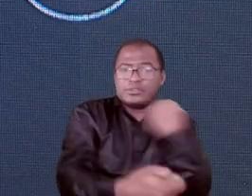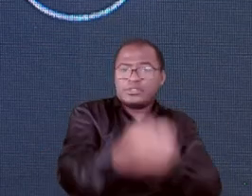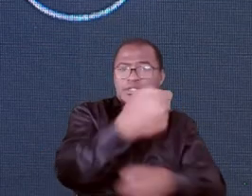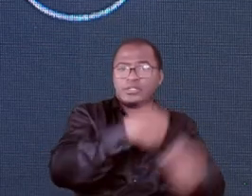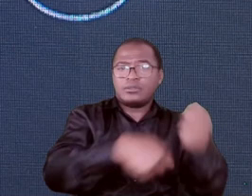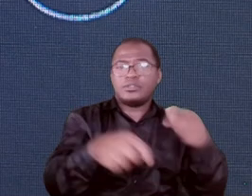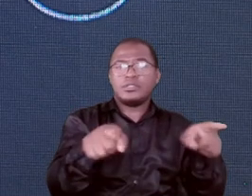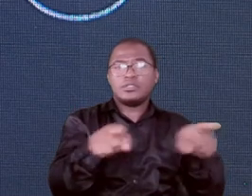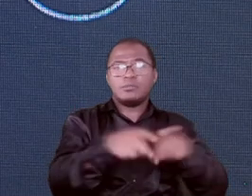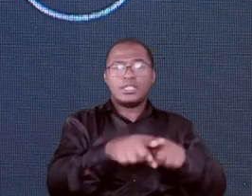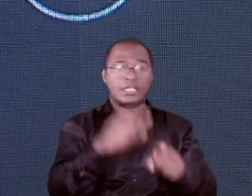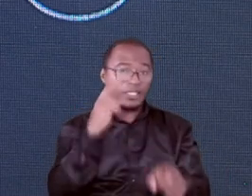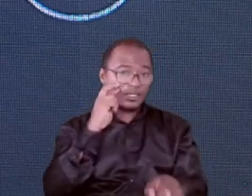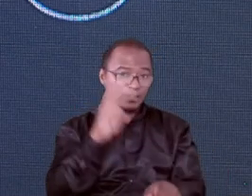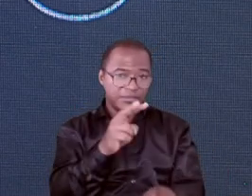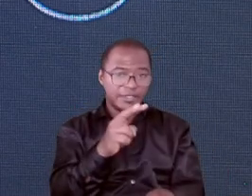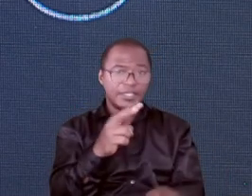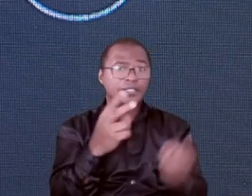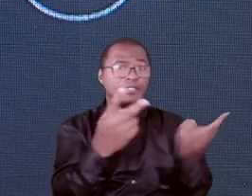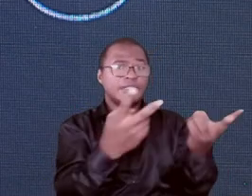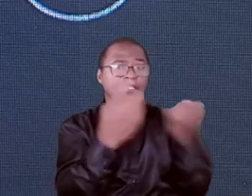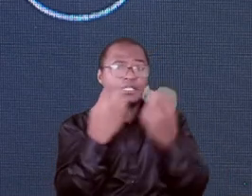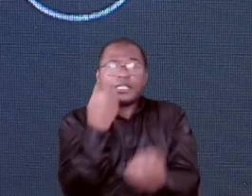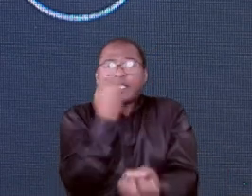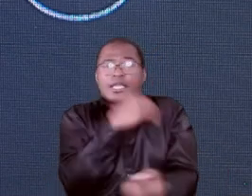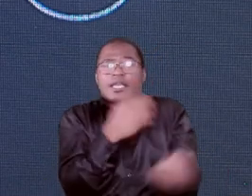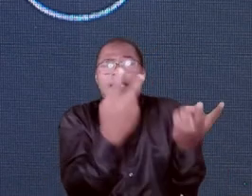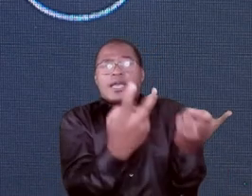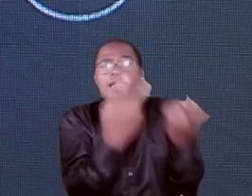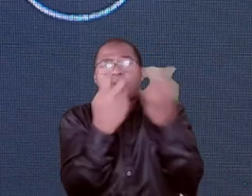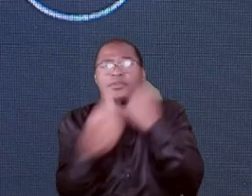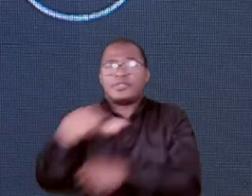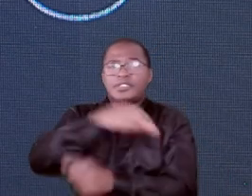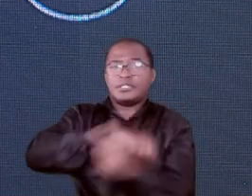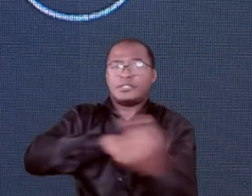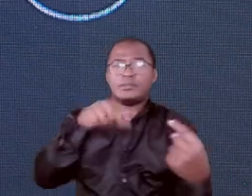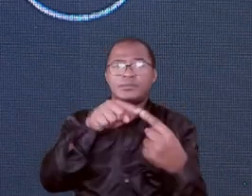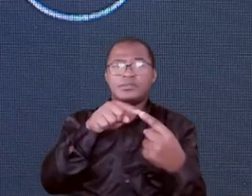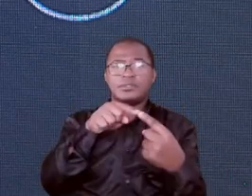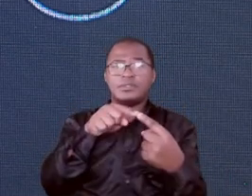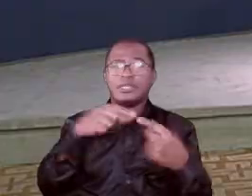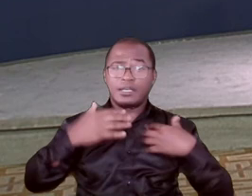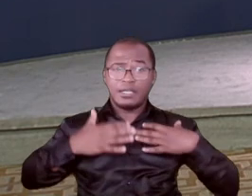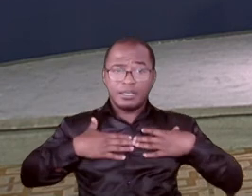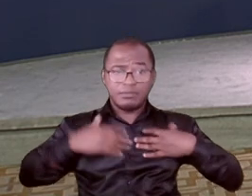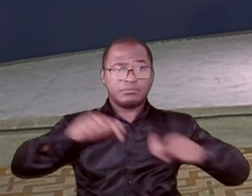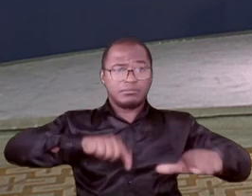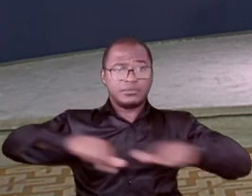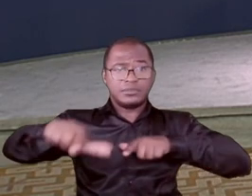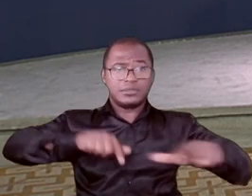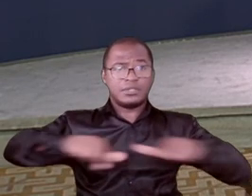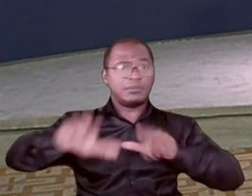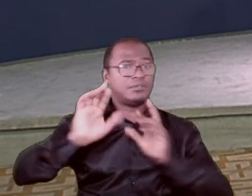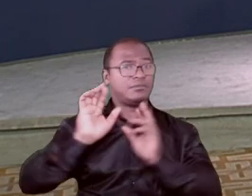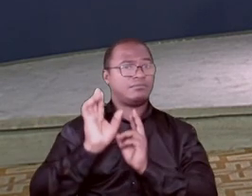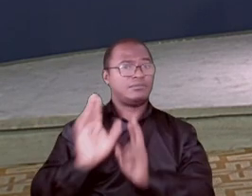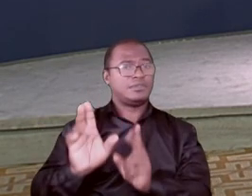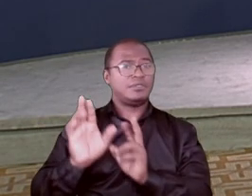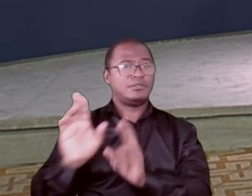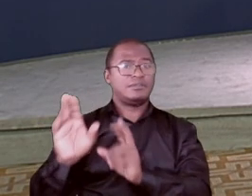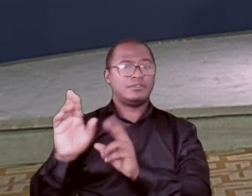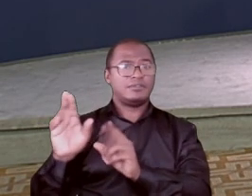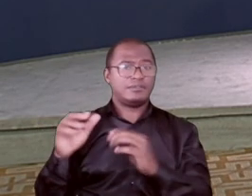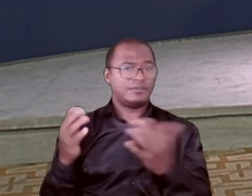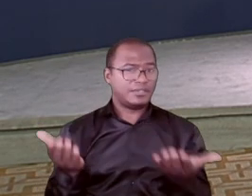então no fundo puxa é esse é o nosso negócio Ele é bem diferente de uma a gente chama